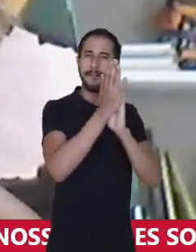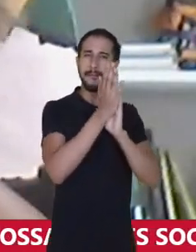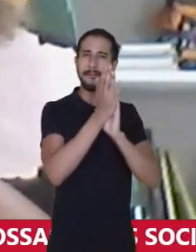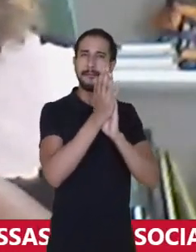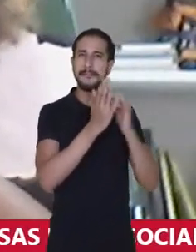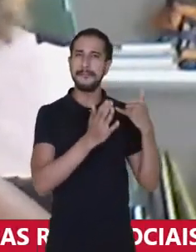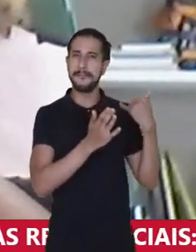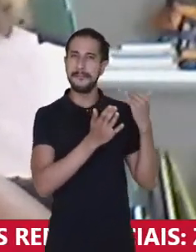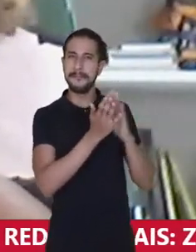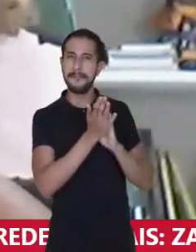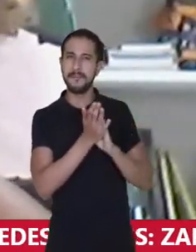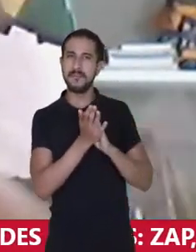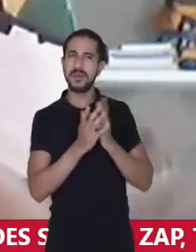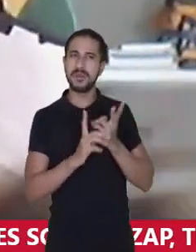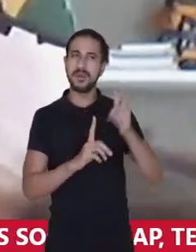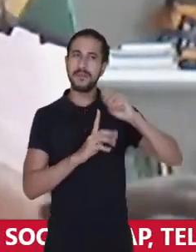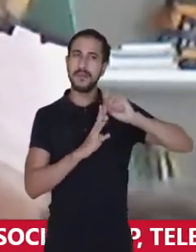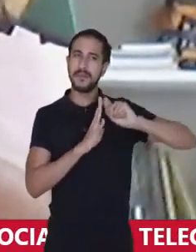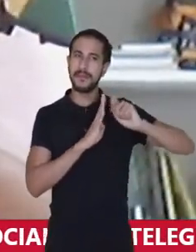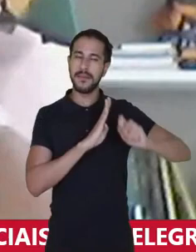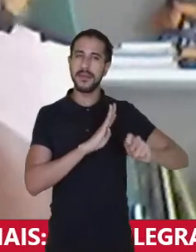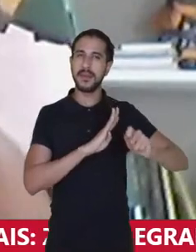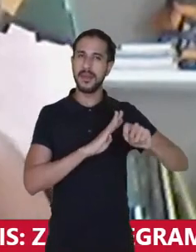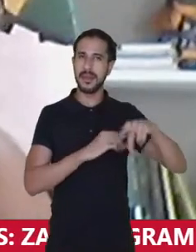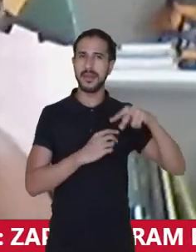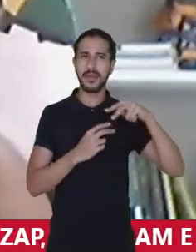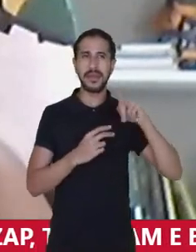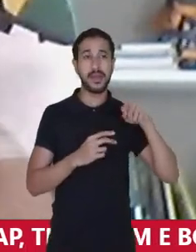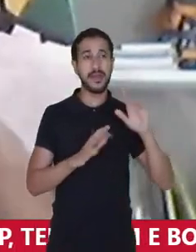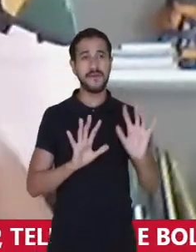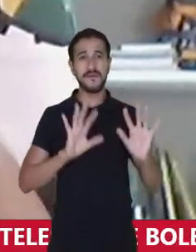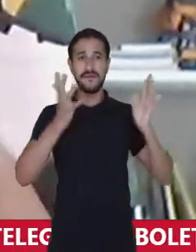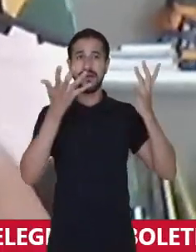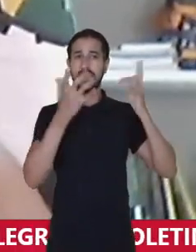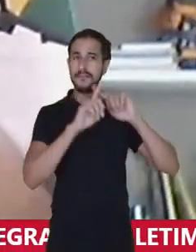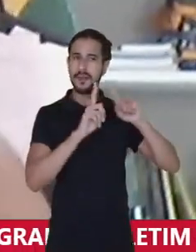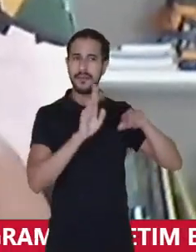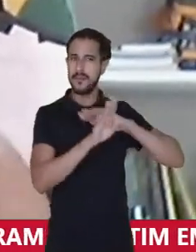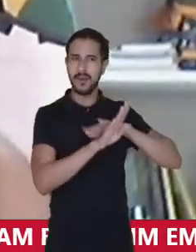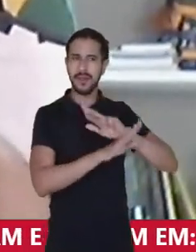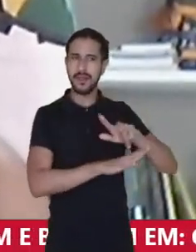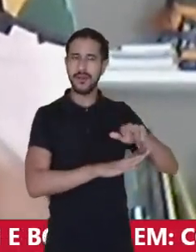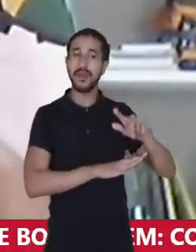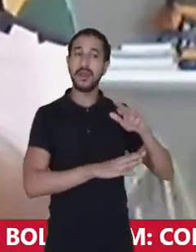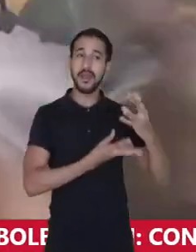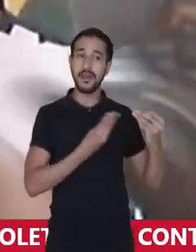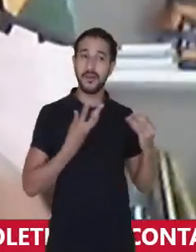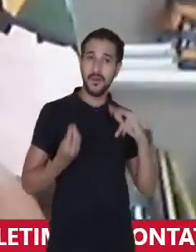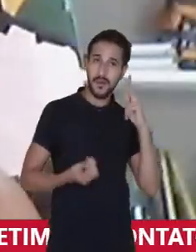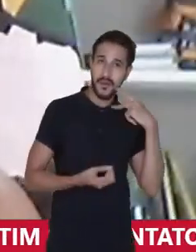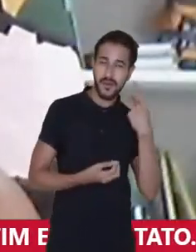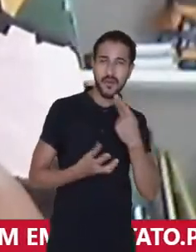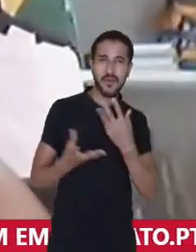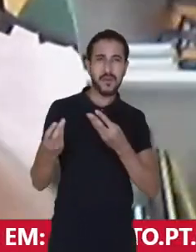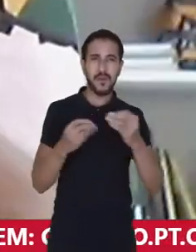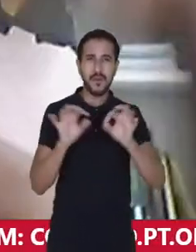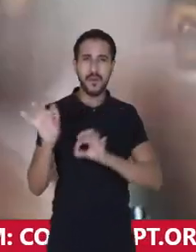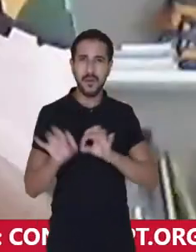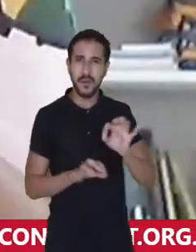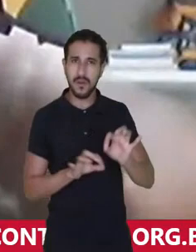das mulheres que aniversariam cada mês. Em tese, isso é uma festa, mas não é. Isso é muita política e essa é muita